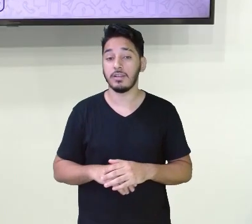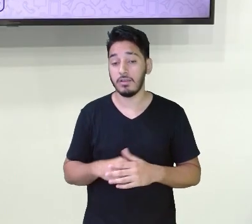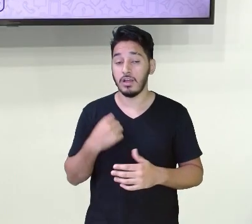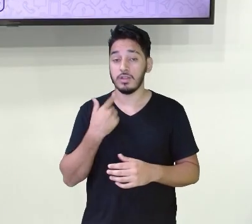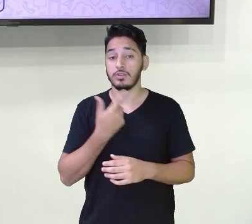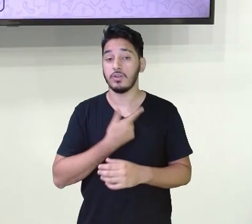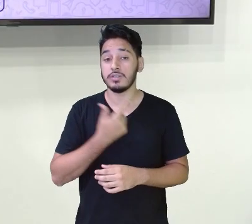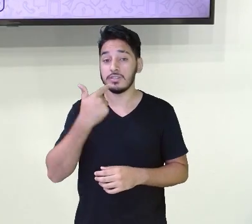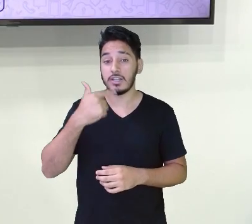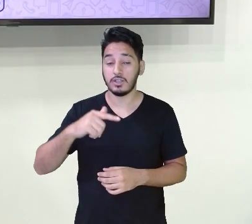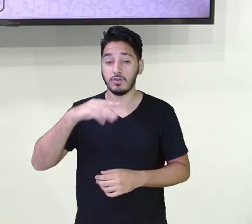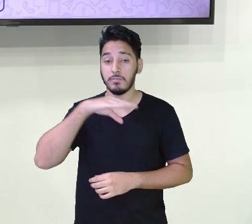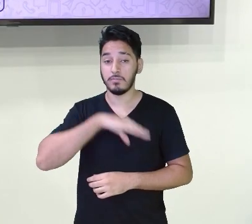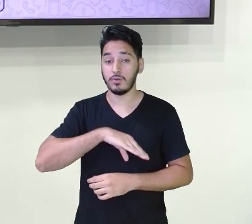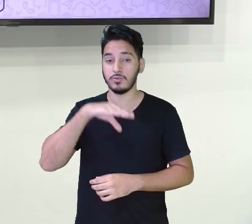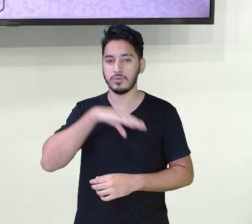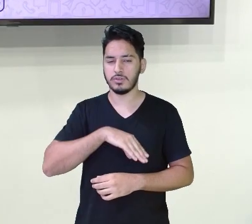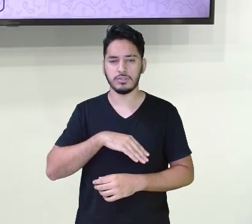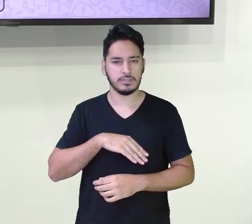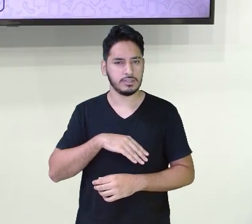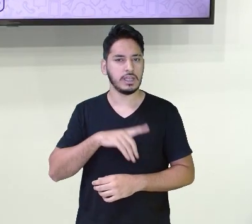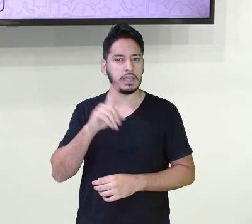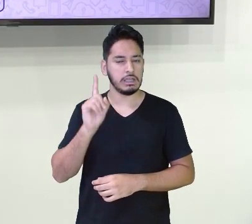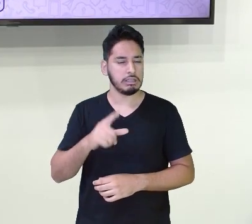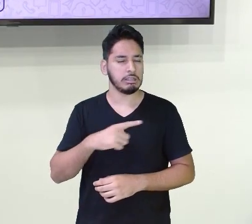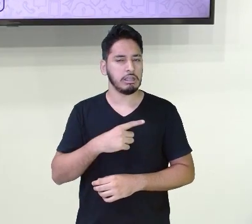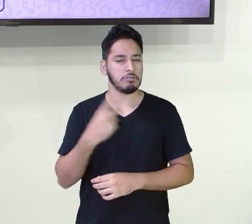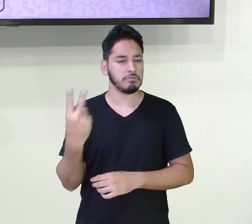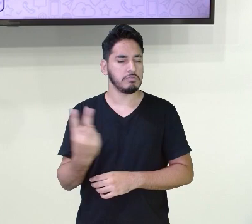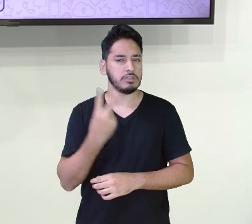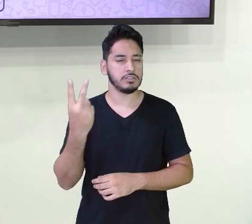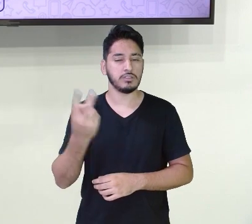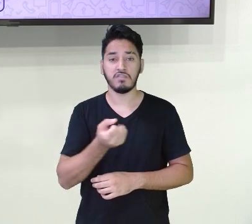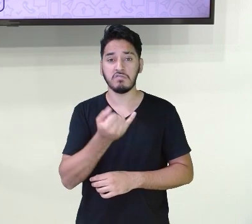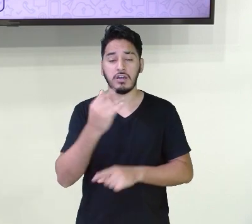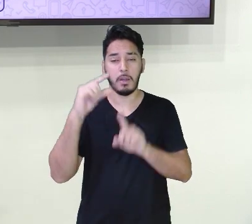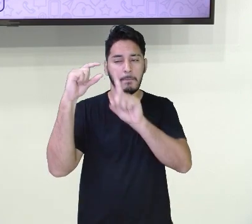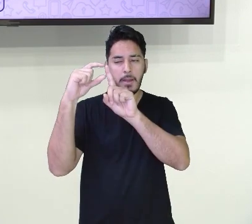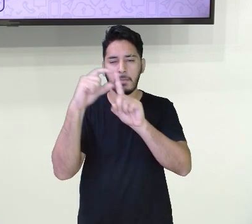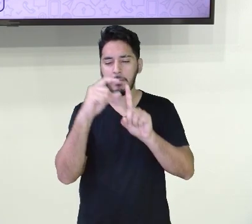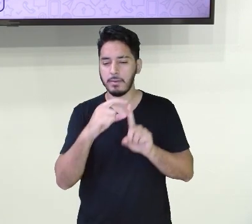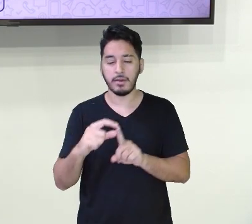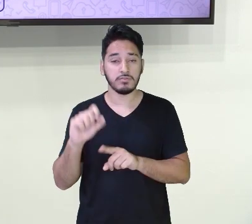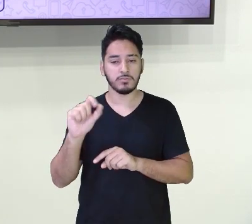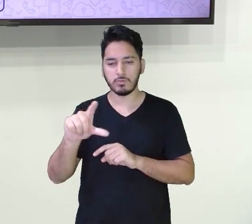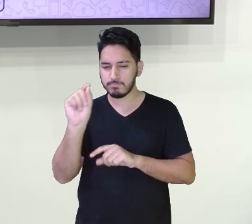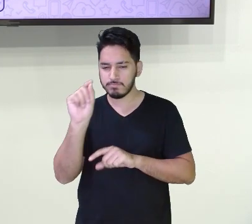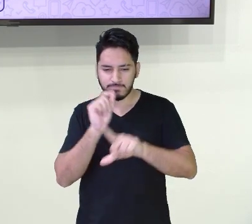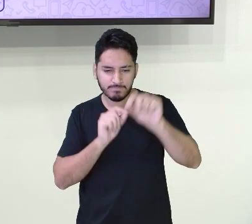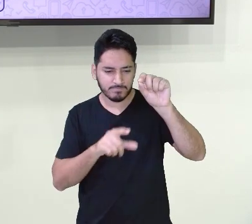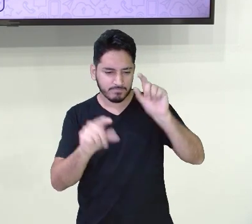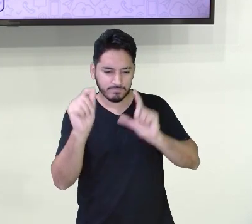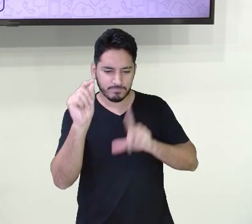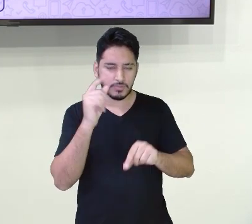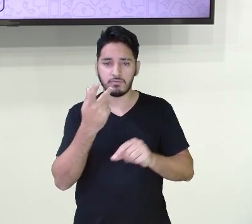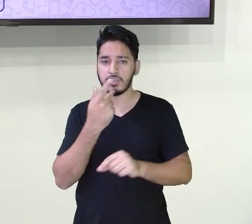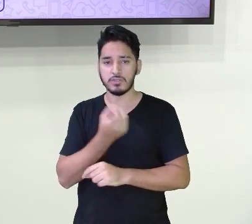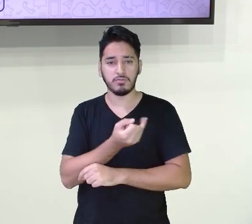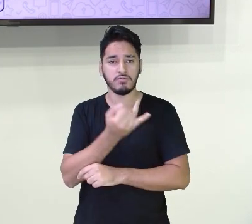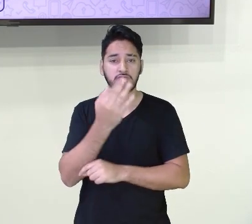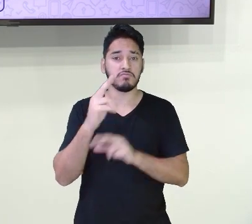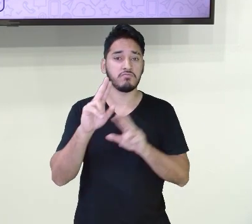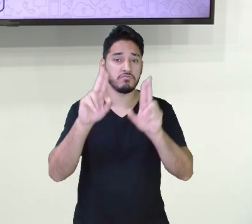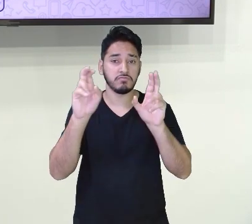nosso idioma português, ele é muito rico. Nós temos um monte de palavras que você pode escolher e falar sobre vários